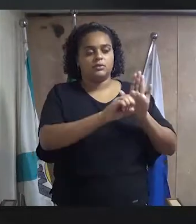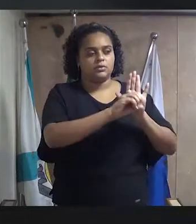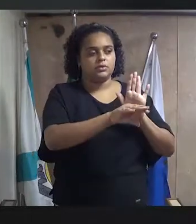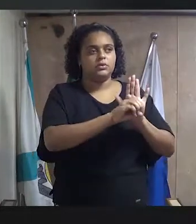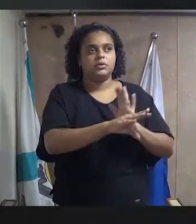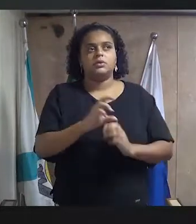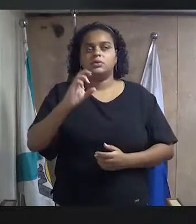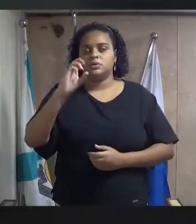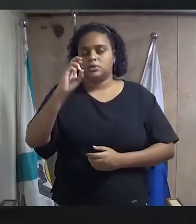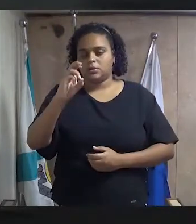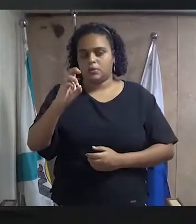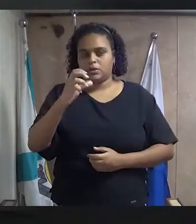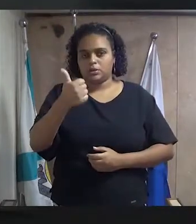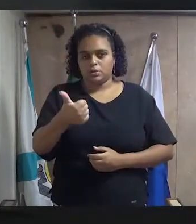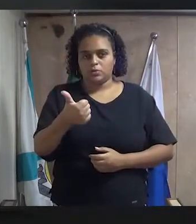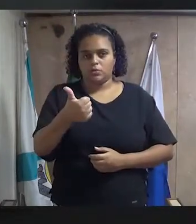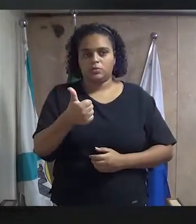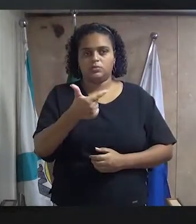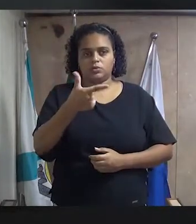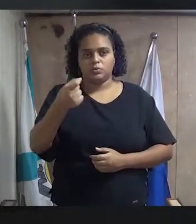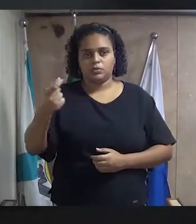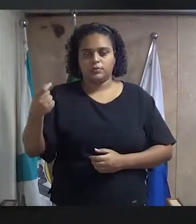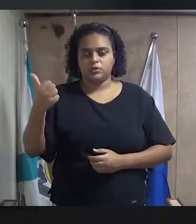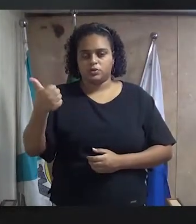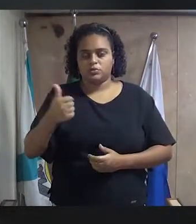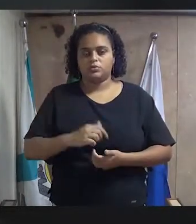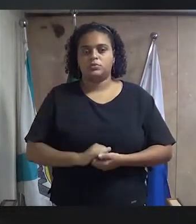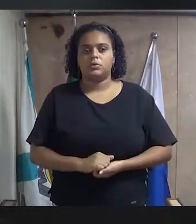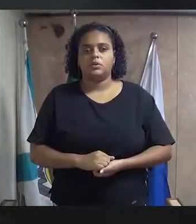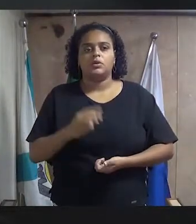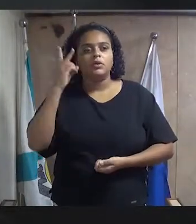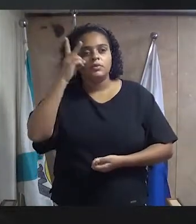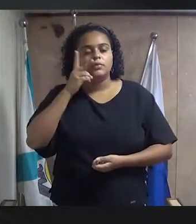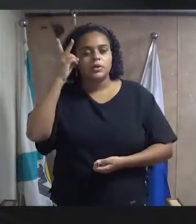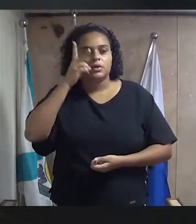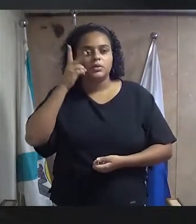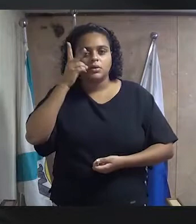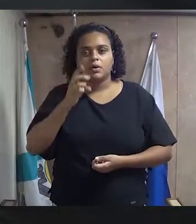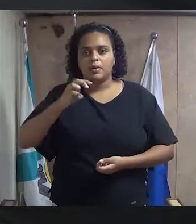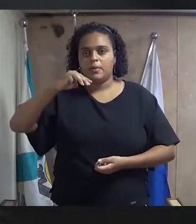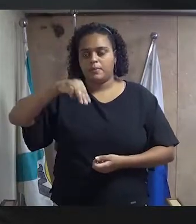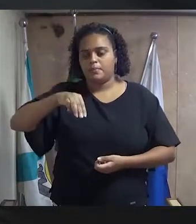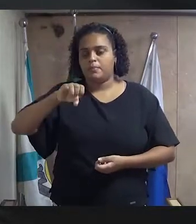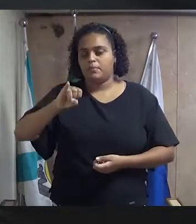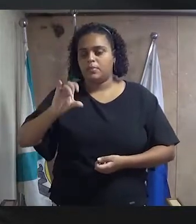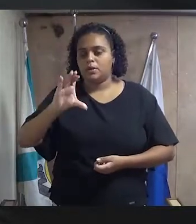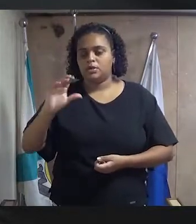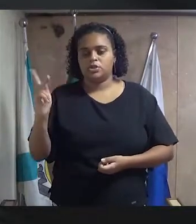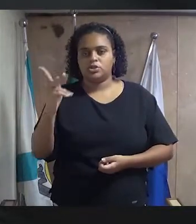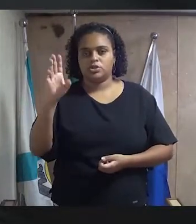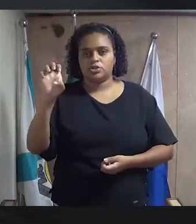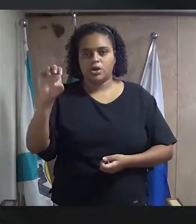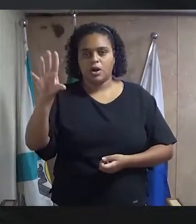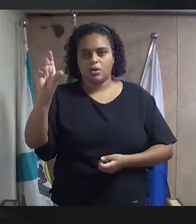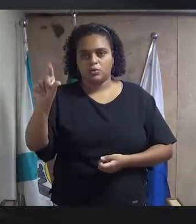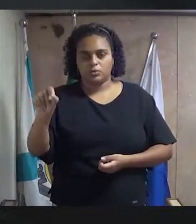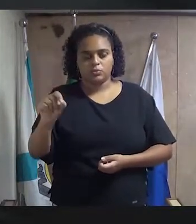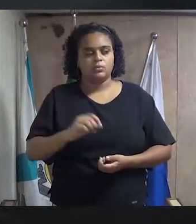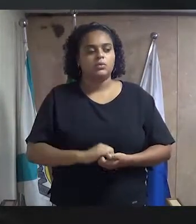Indicação 051. 2021, do excelentíssimo senhor vereador Michel Alexandre